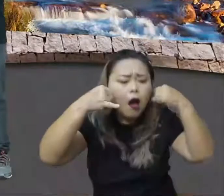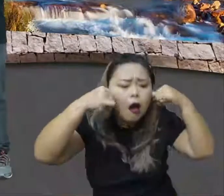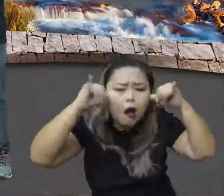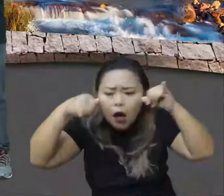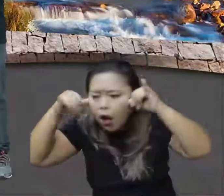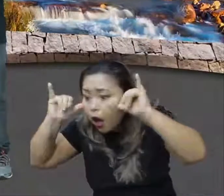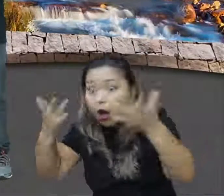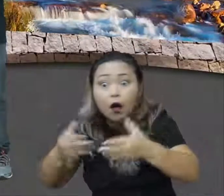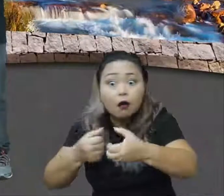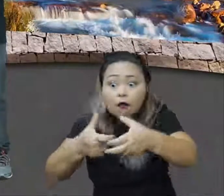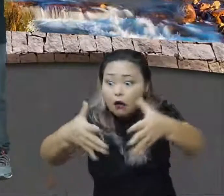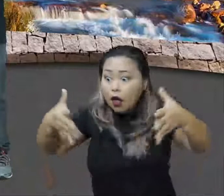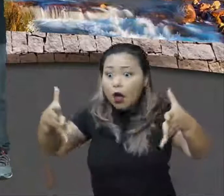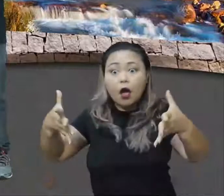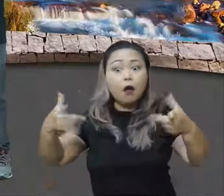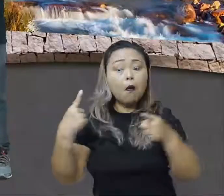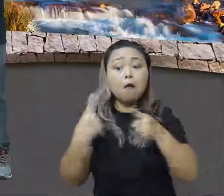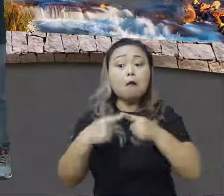gado?